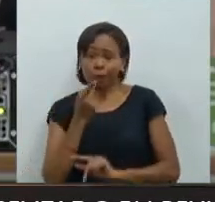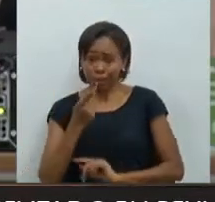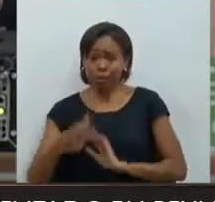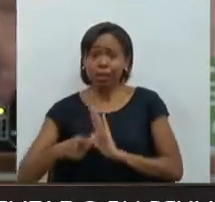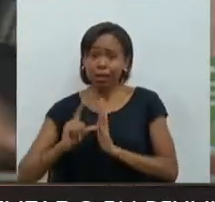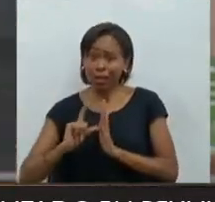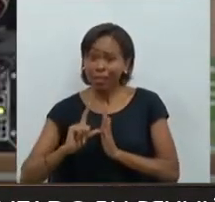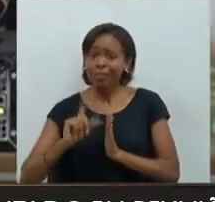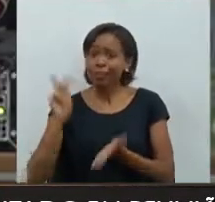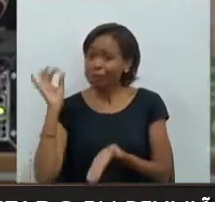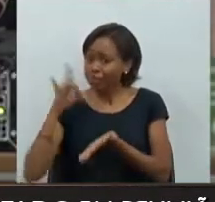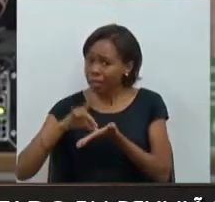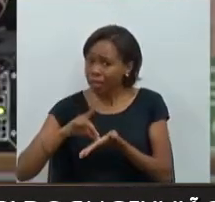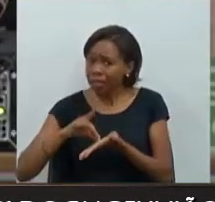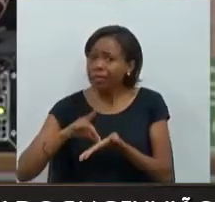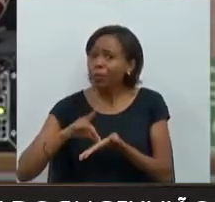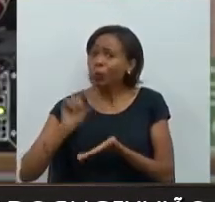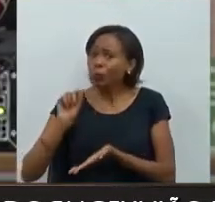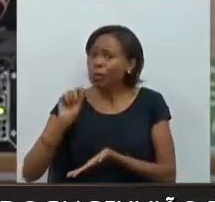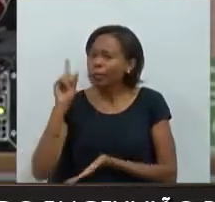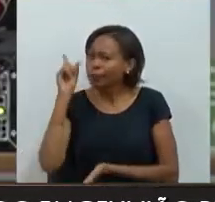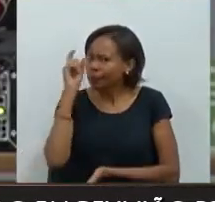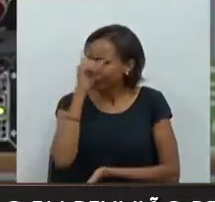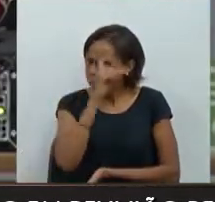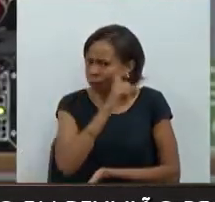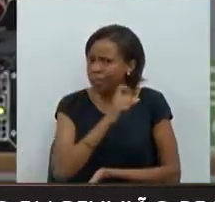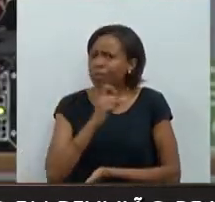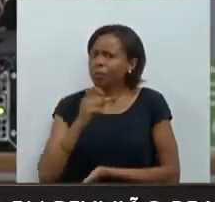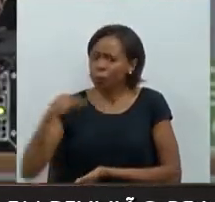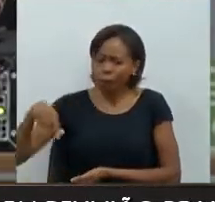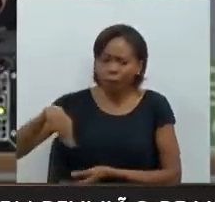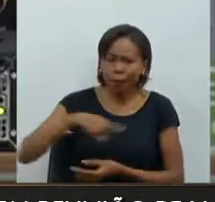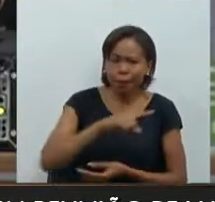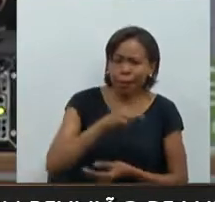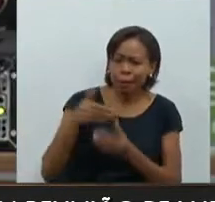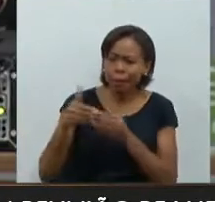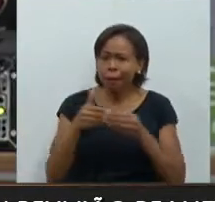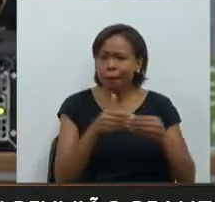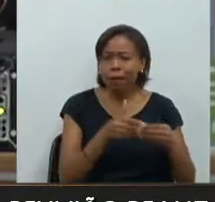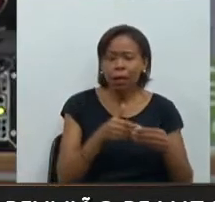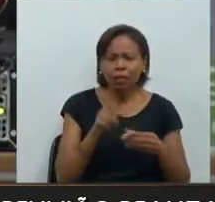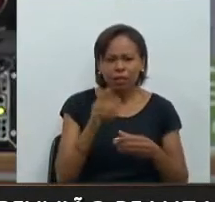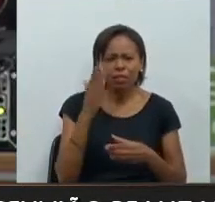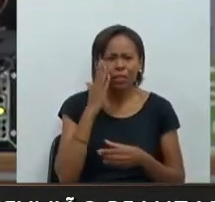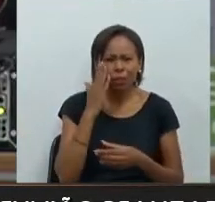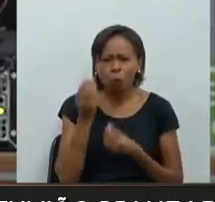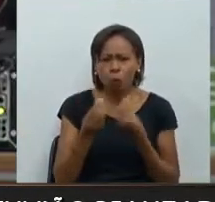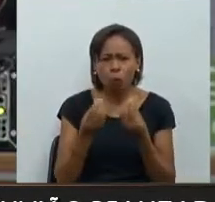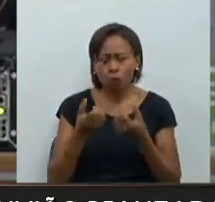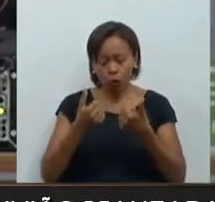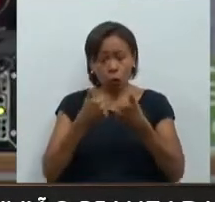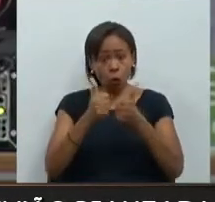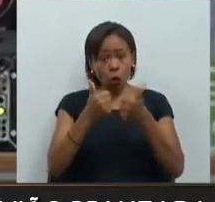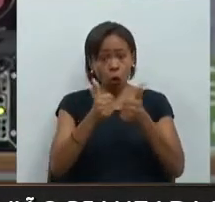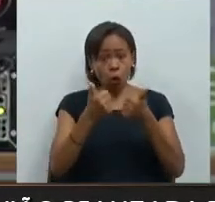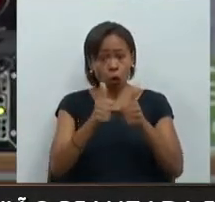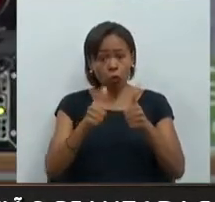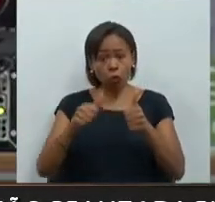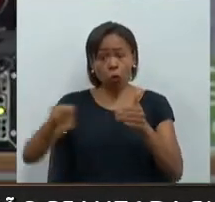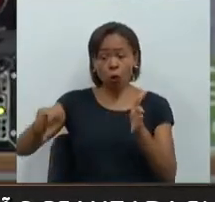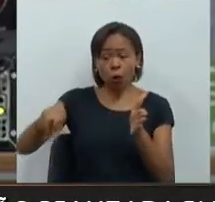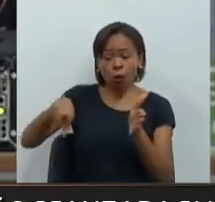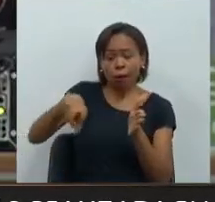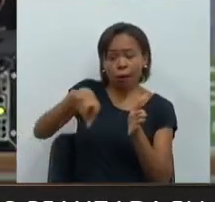muito difícil. Vocês já pensaram em pegar um ônibus com um cadeirante? Olha a